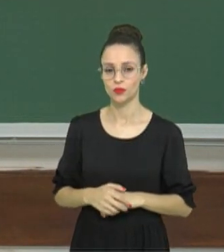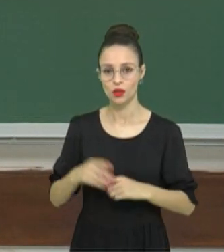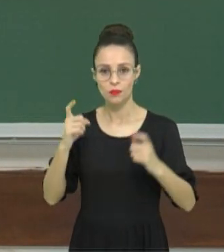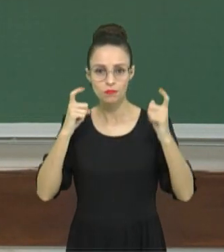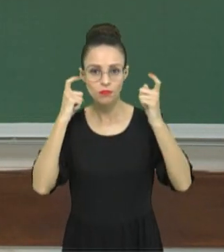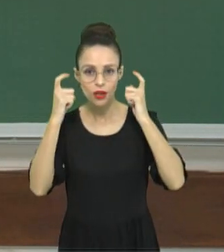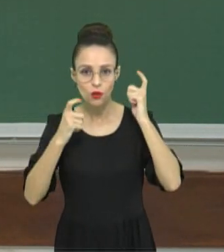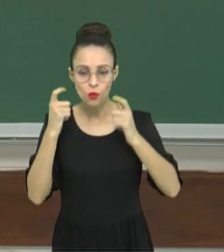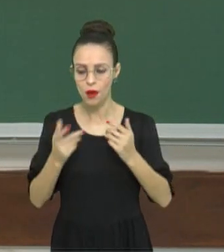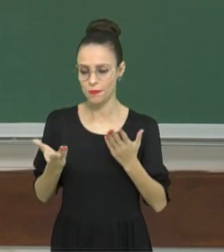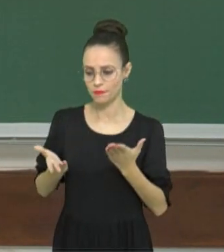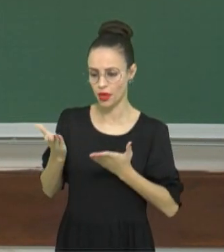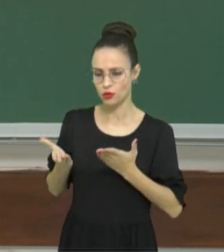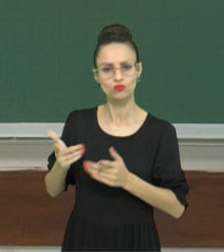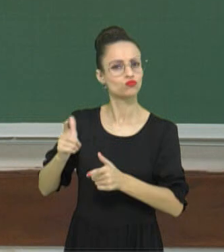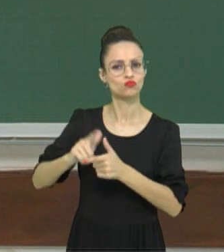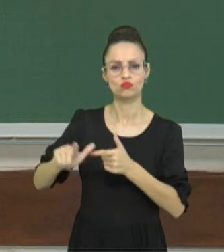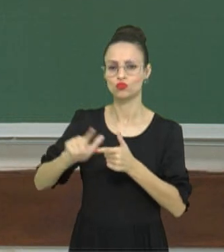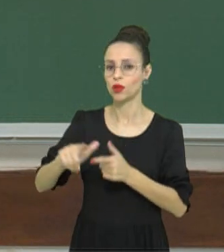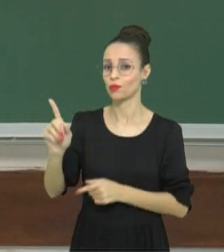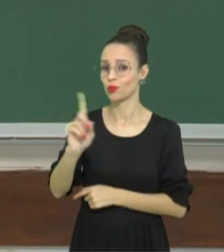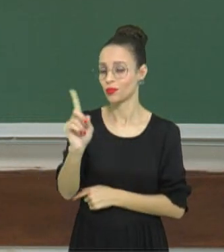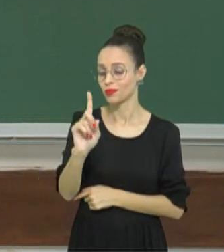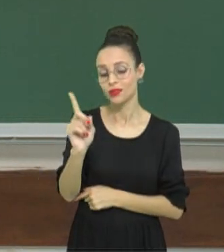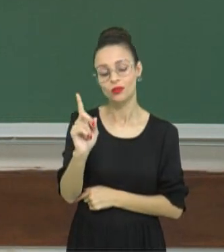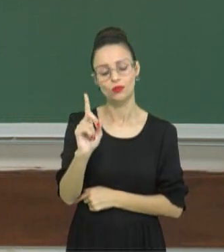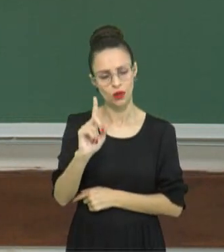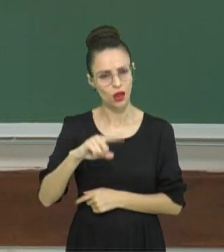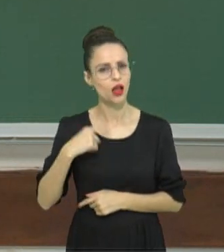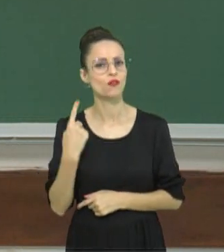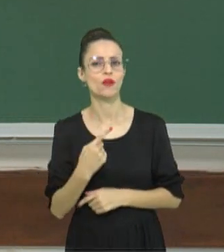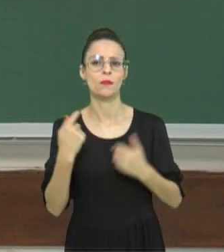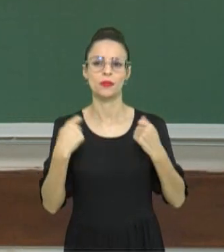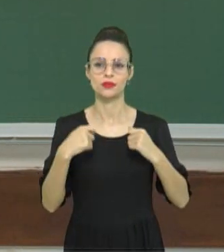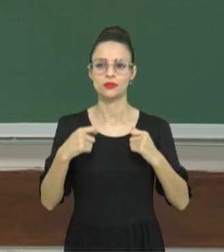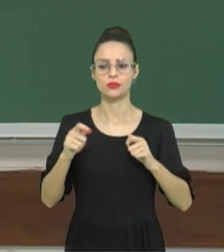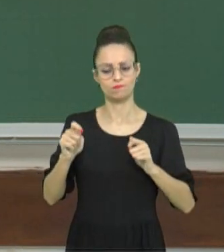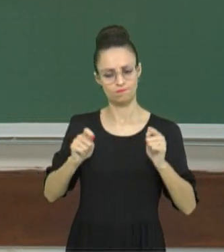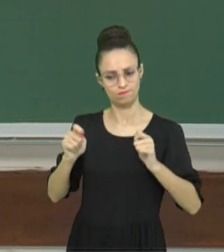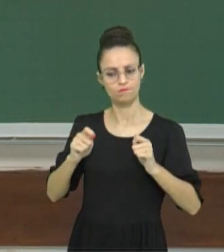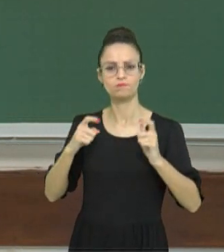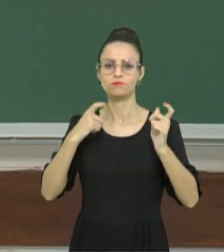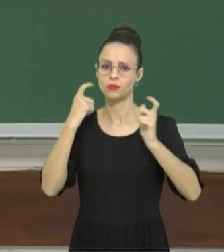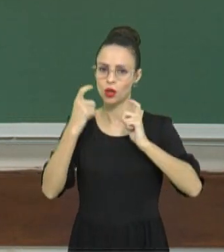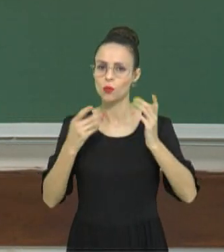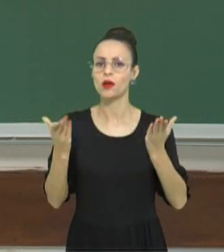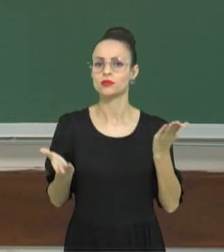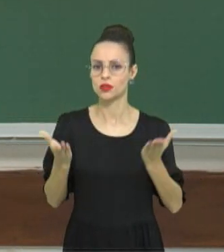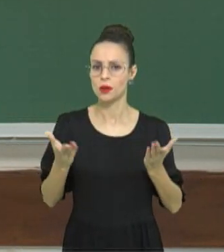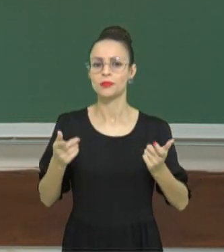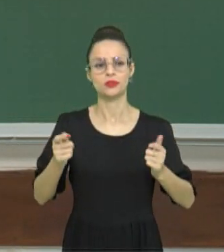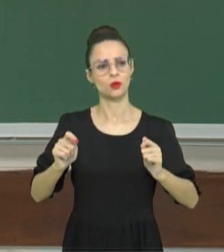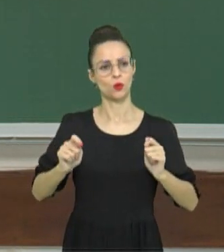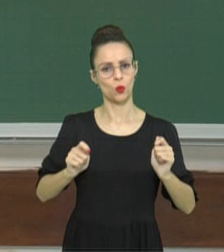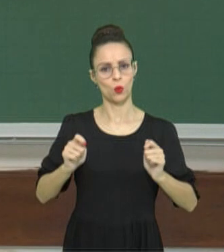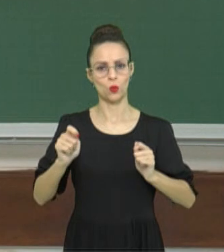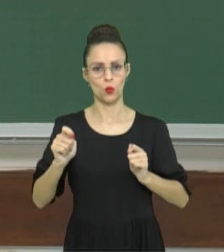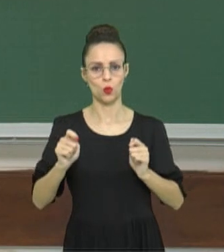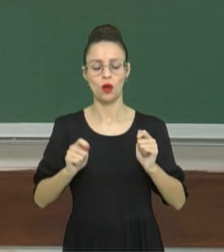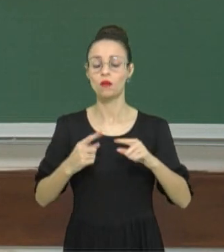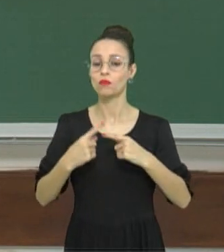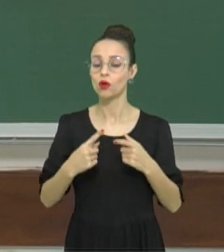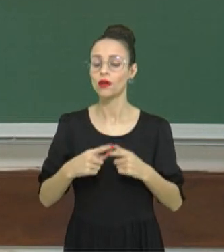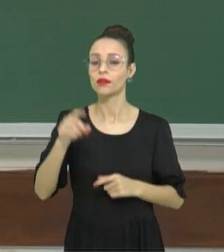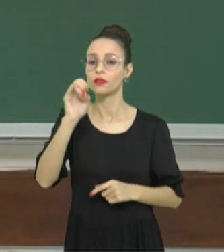peso não é um problema. Na verdade, a gente tem que ter uma preocupação com o nosso peso, a gente precisa controlar, porque se a